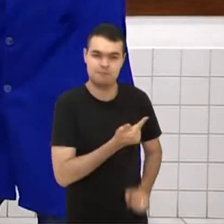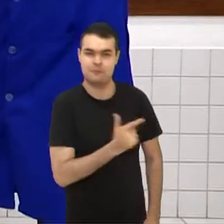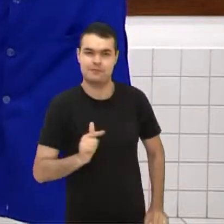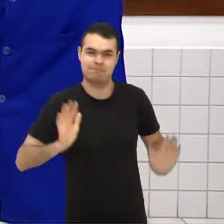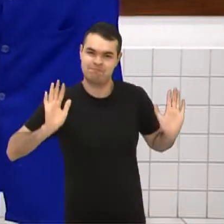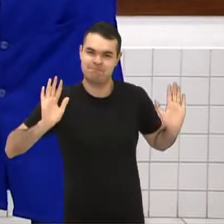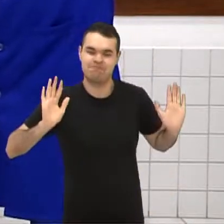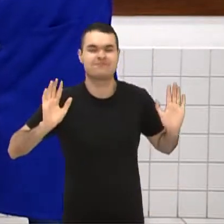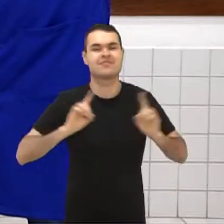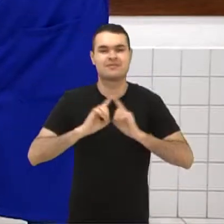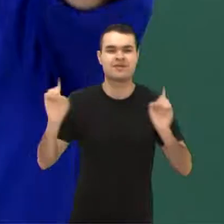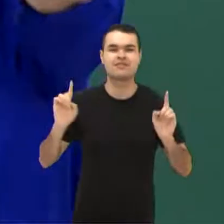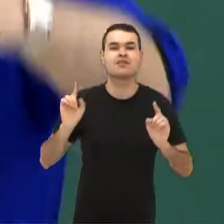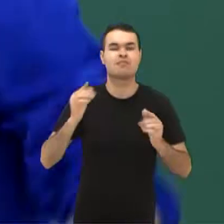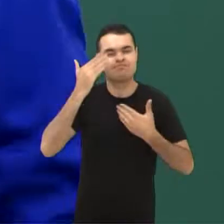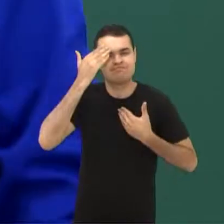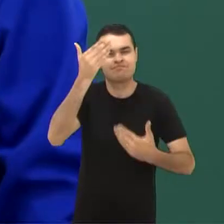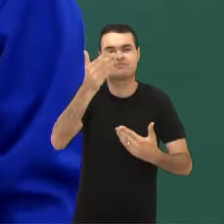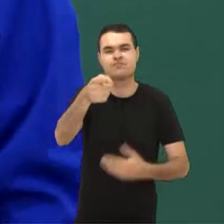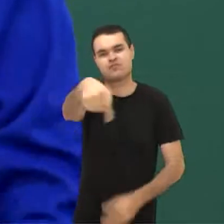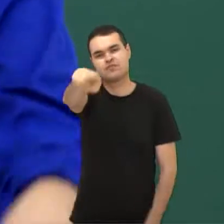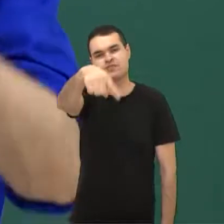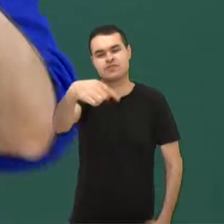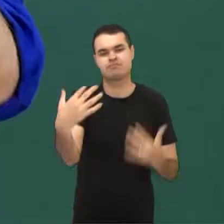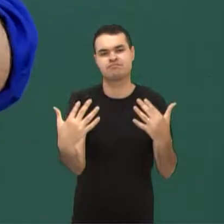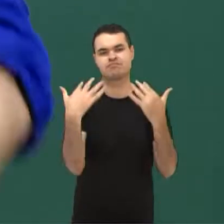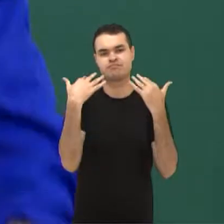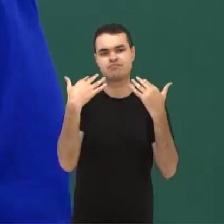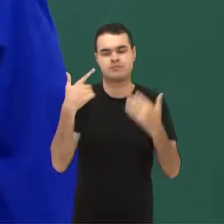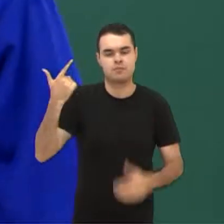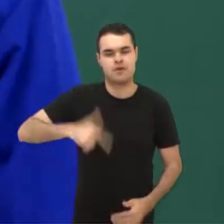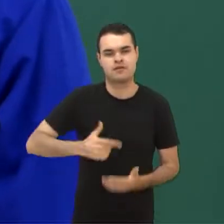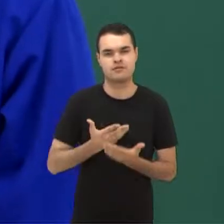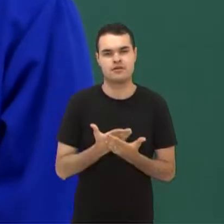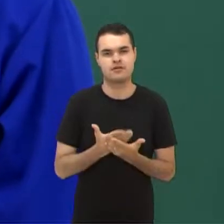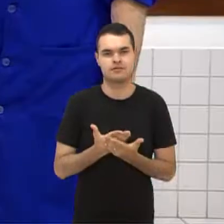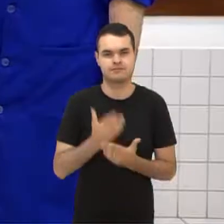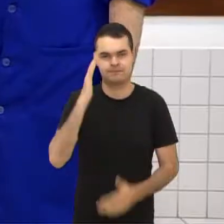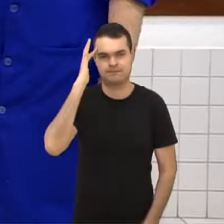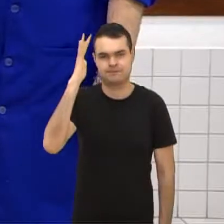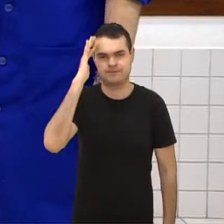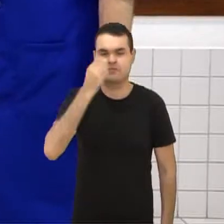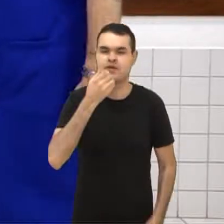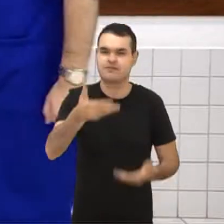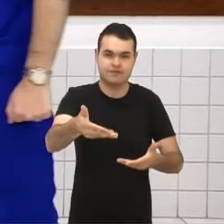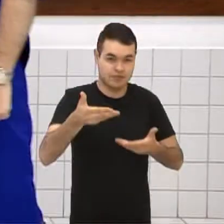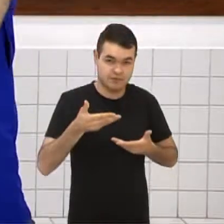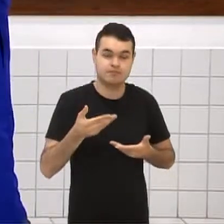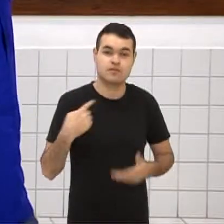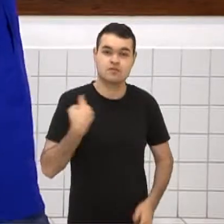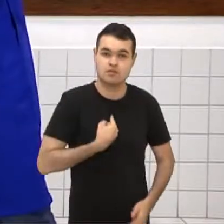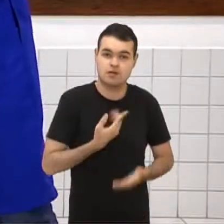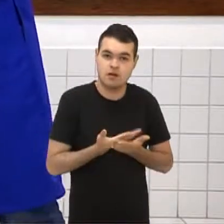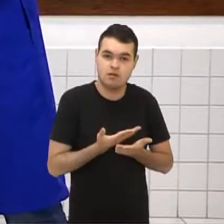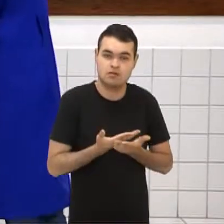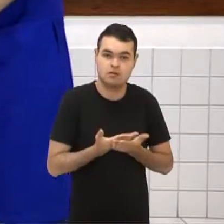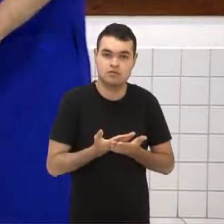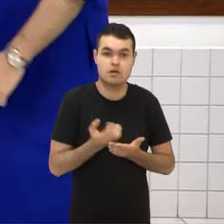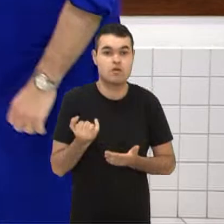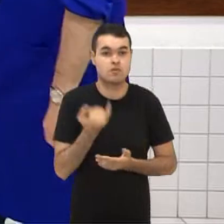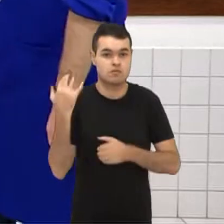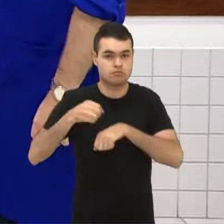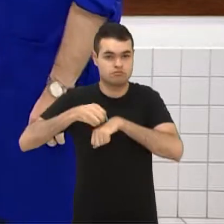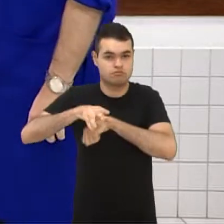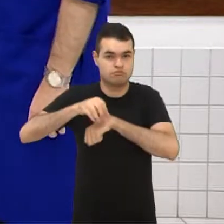Tá? Então, pessoal, obrigado por você estar assistindo a gente aí, vamos para mais uma aula de filosofia. Sejam bem-vindos à nossa aula. Algumas dicas